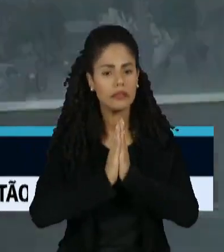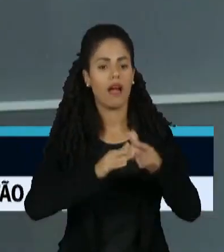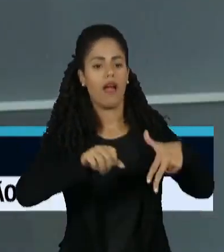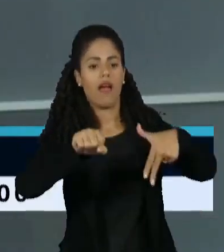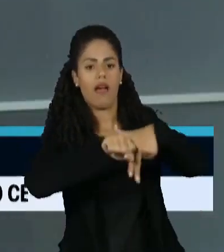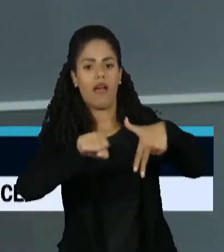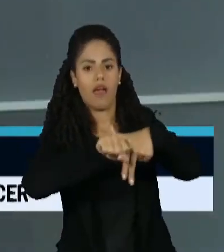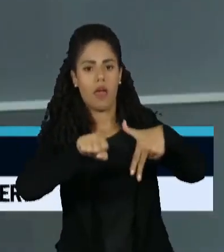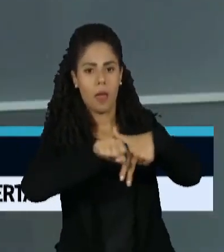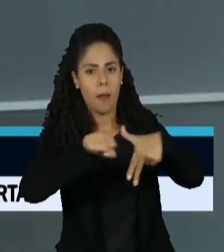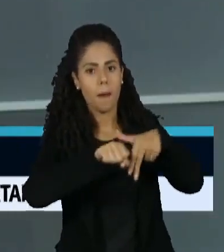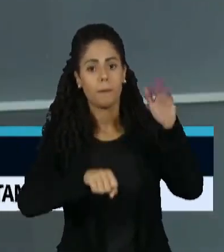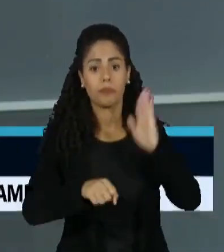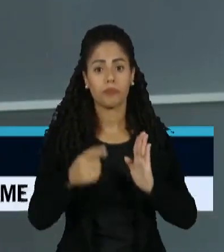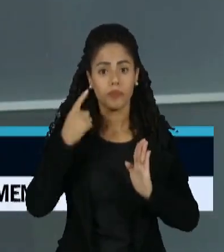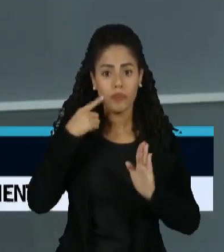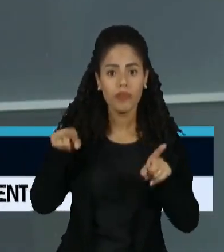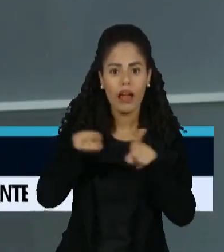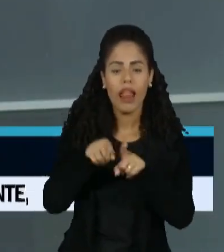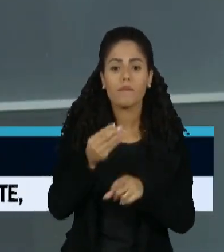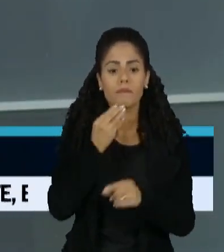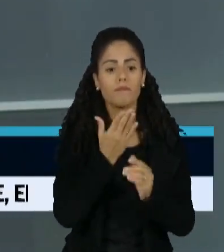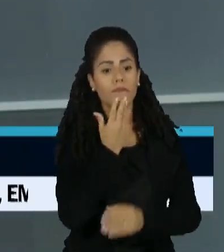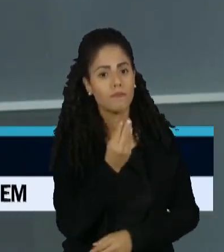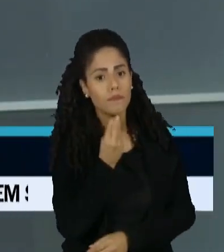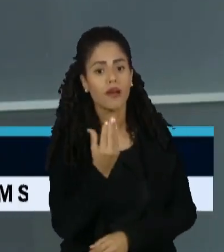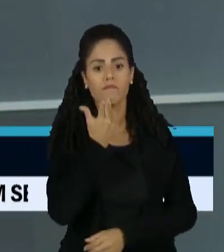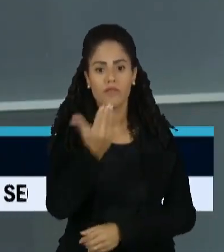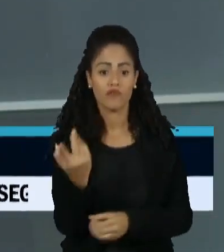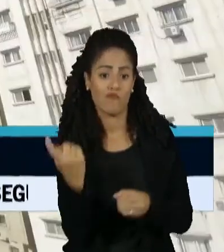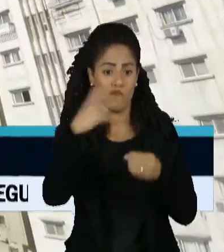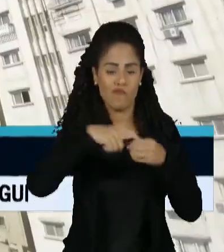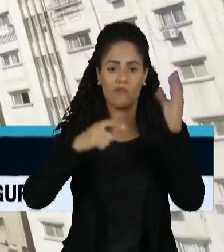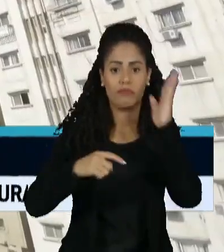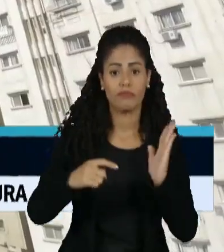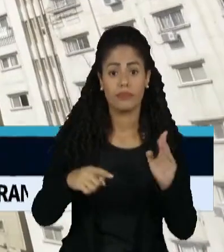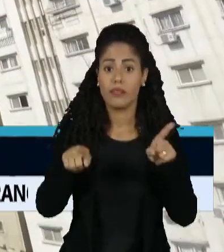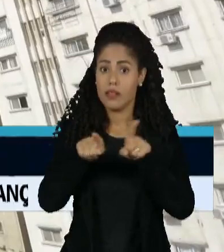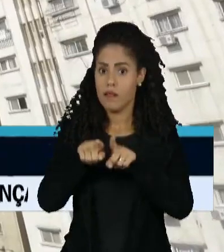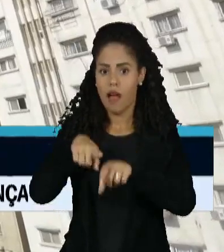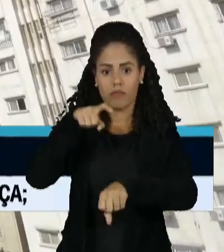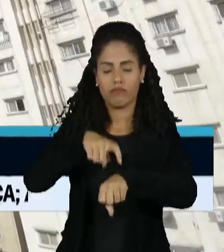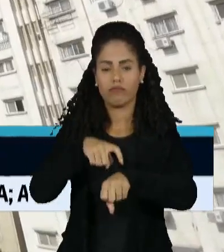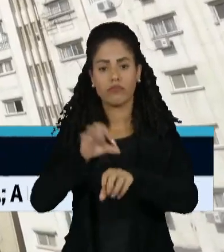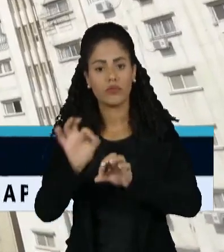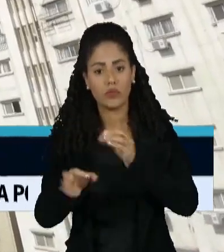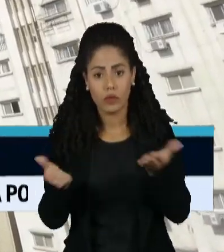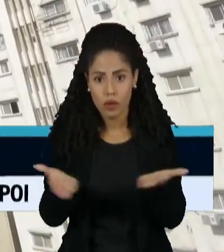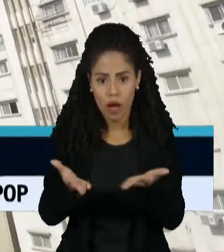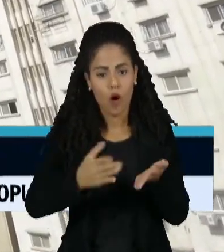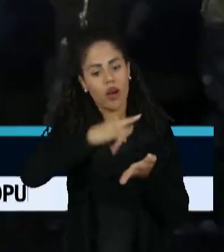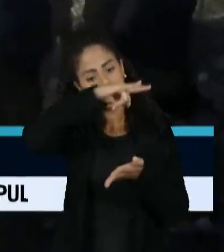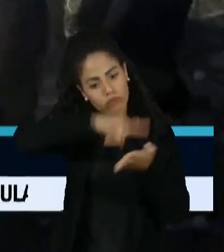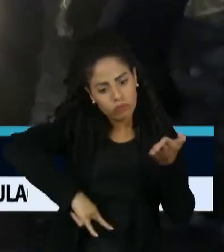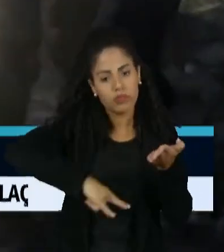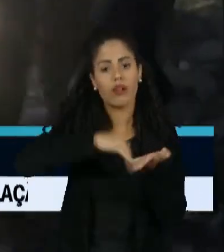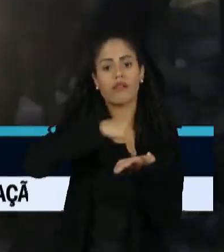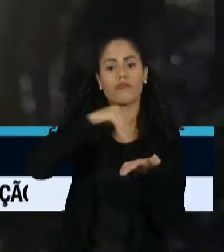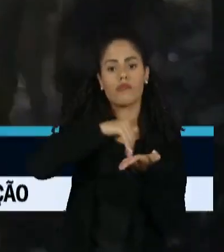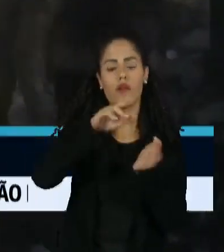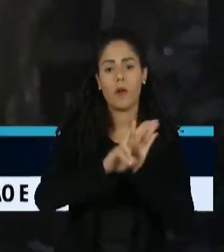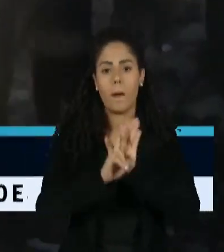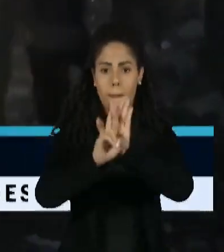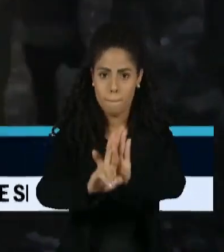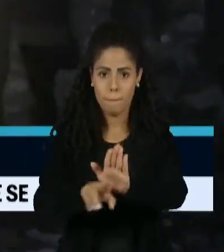Brasil na cidade de Tel Aviv, em Israel, para repatriação. Ainda não há registros no escritório de representação